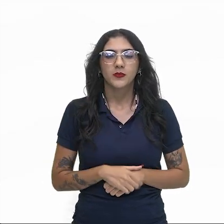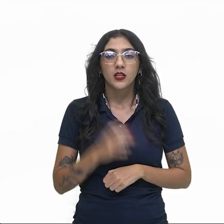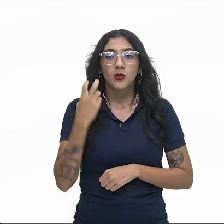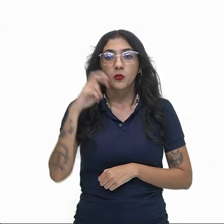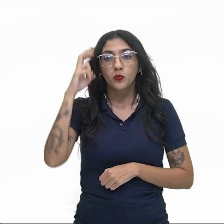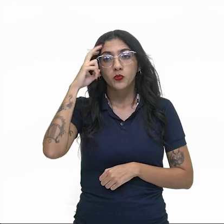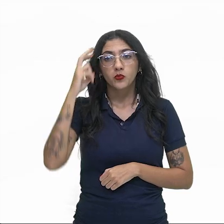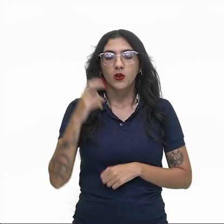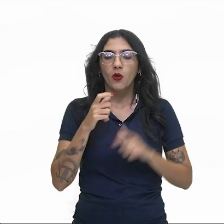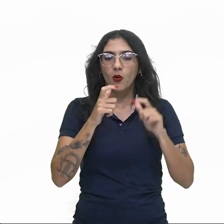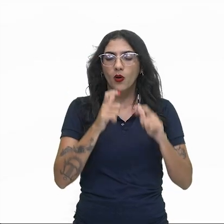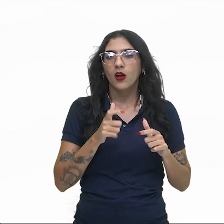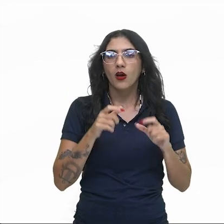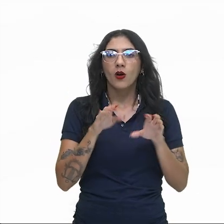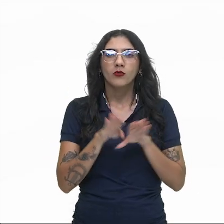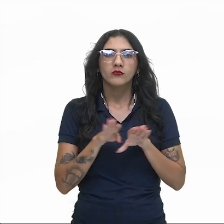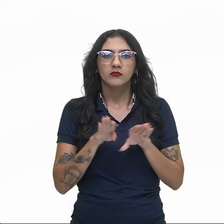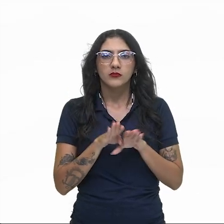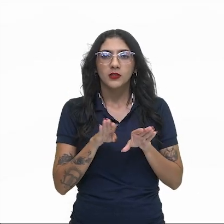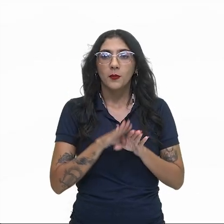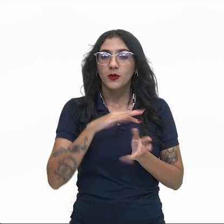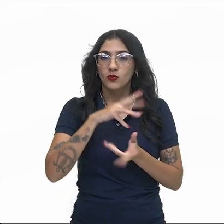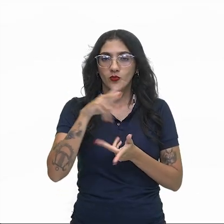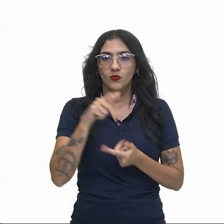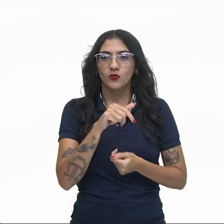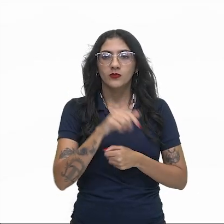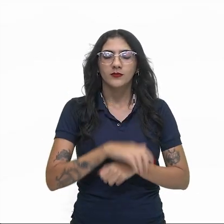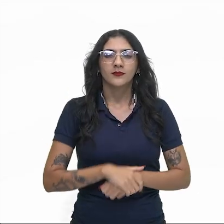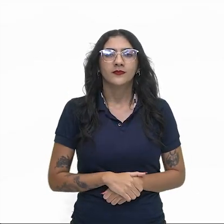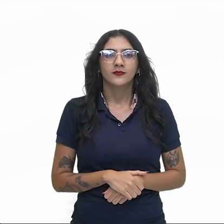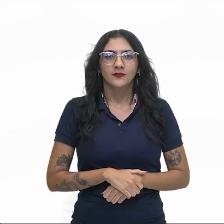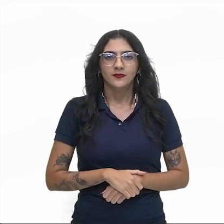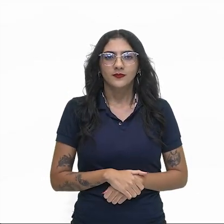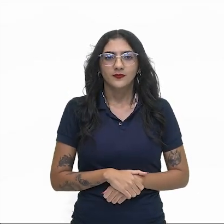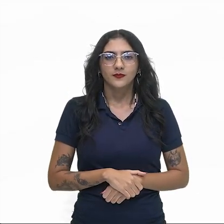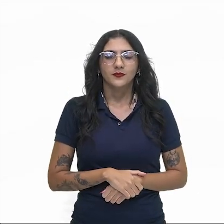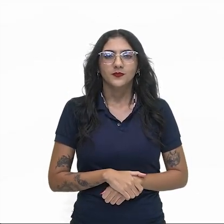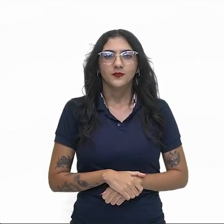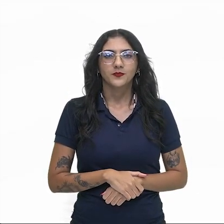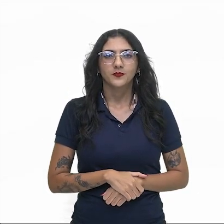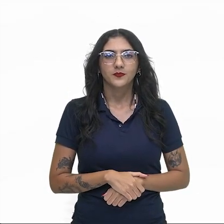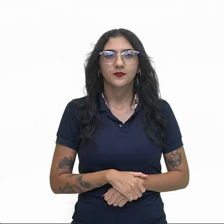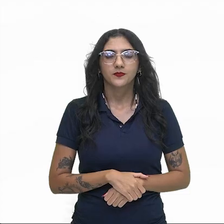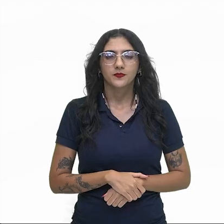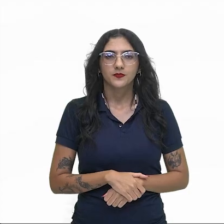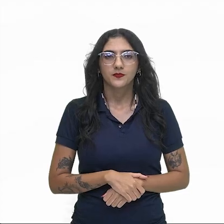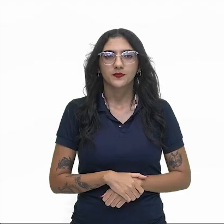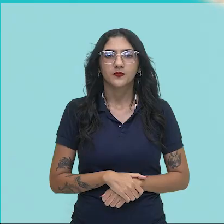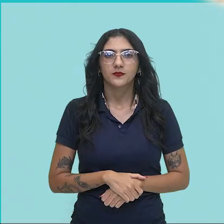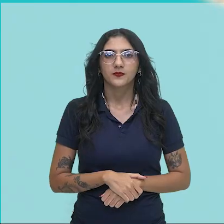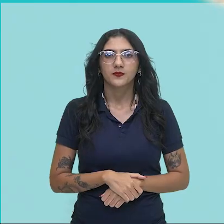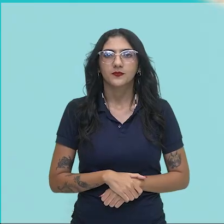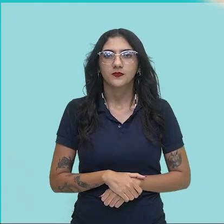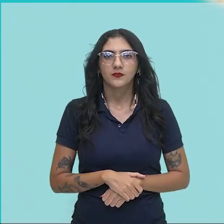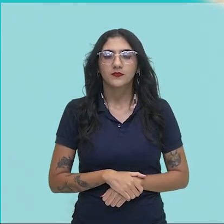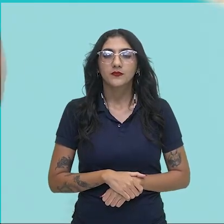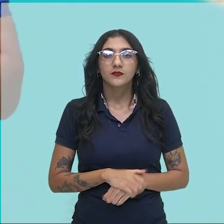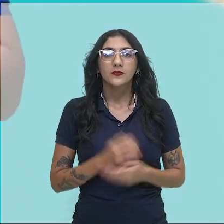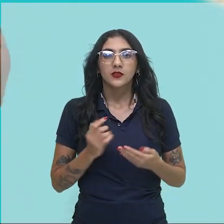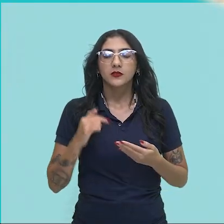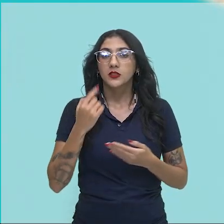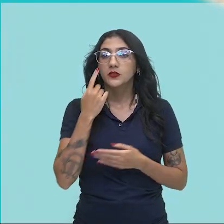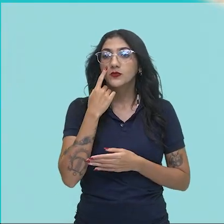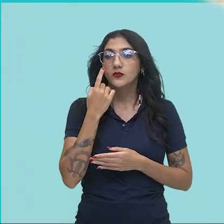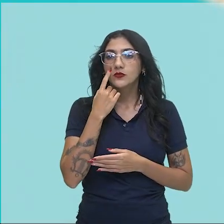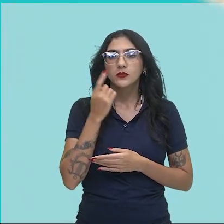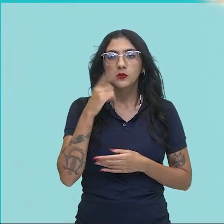cultura regional, mas na global, ok? Falamos aí de Hamlet, né? Falamos de